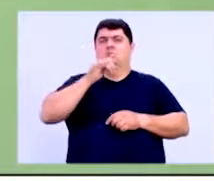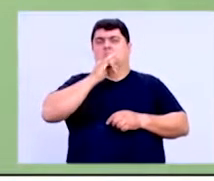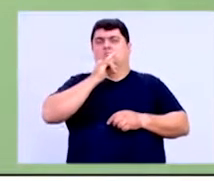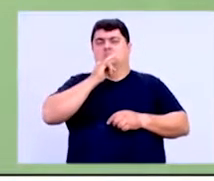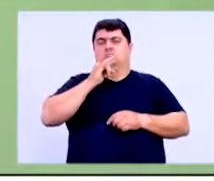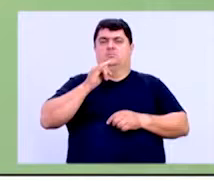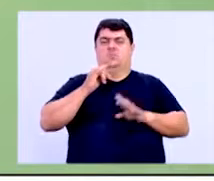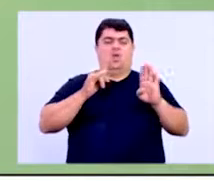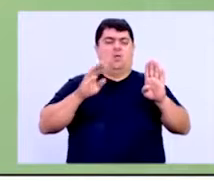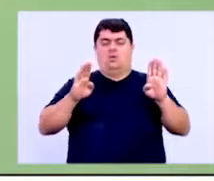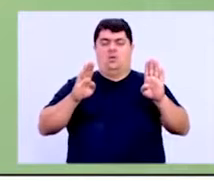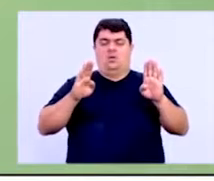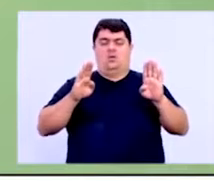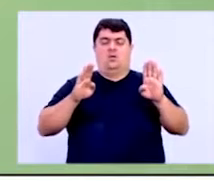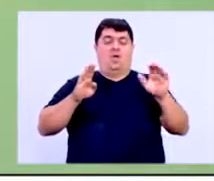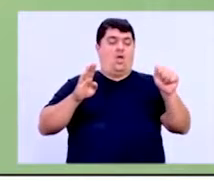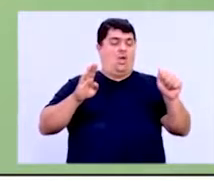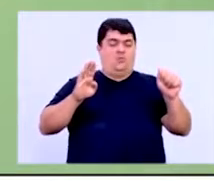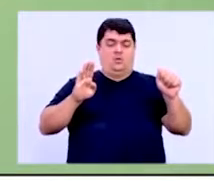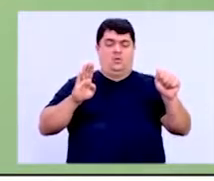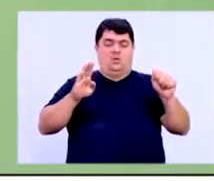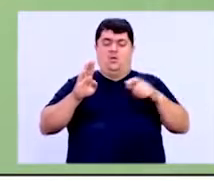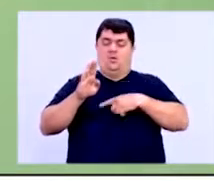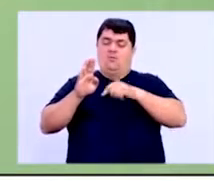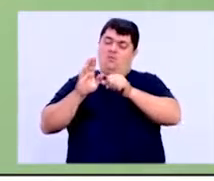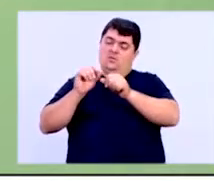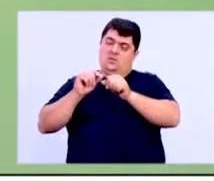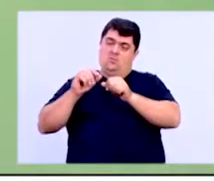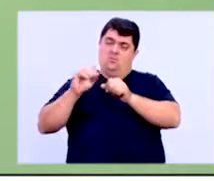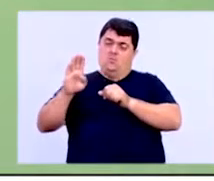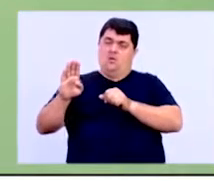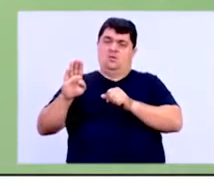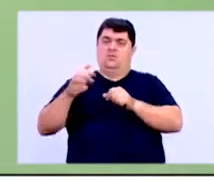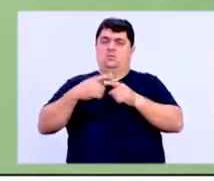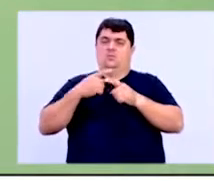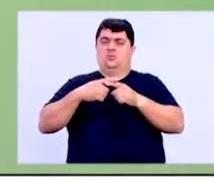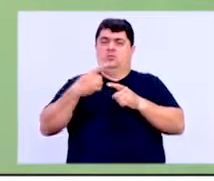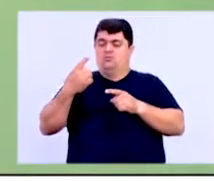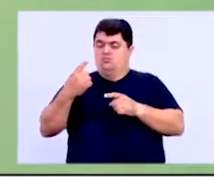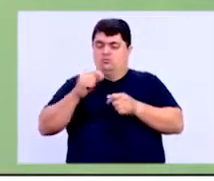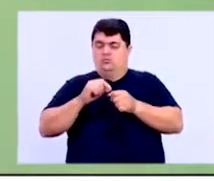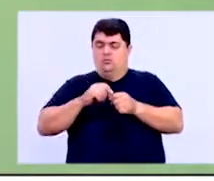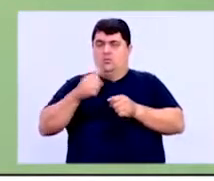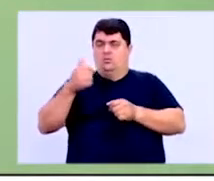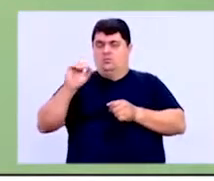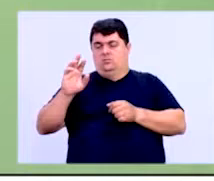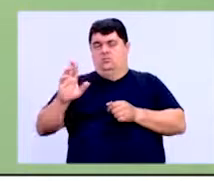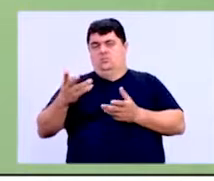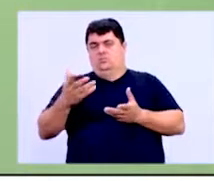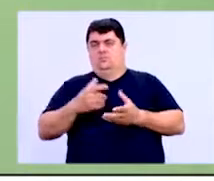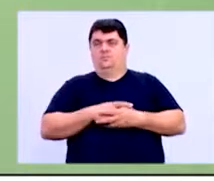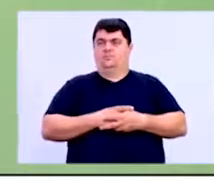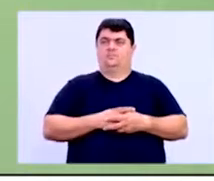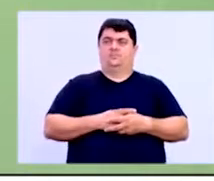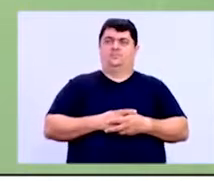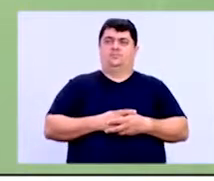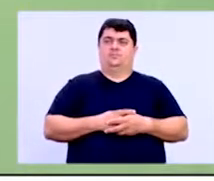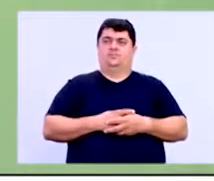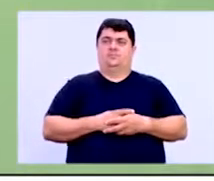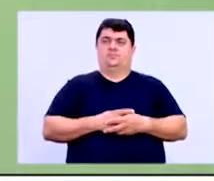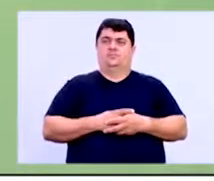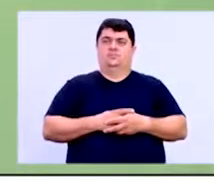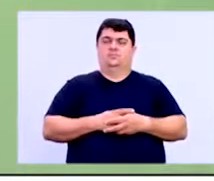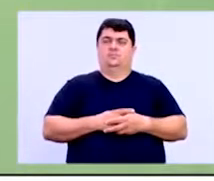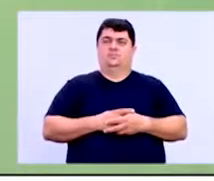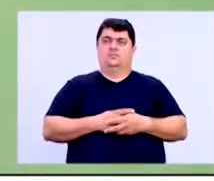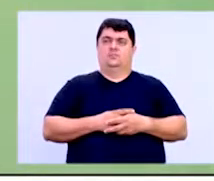Apesar, olha, produzindo um único produto, eu consigo R$4. Produzindo um único produto, eu consigo R$10. Exatamente.